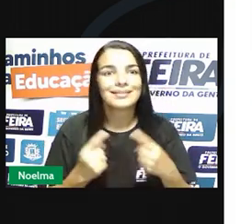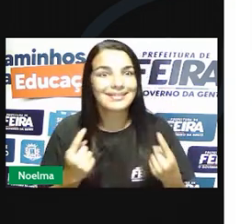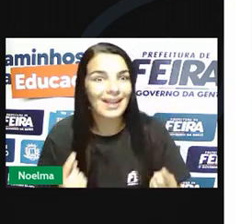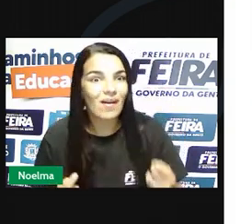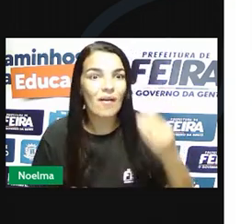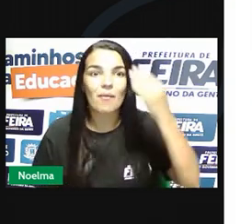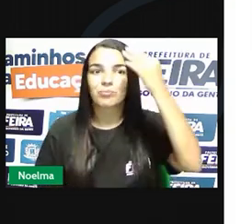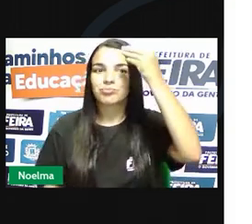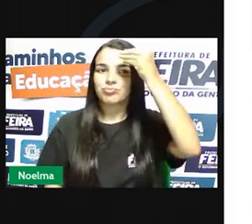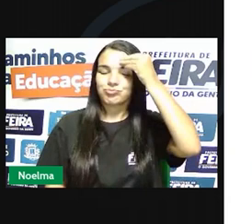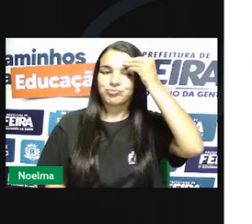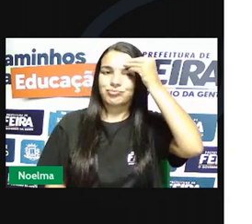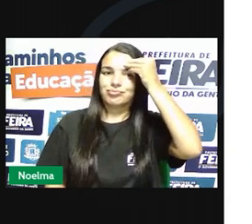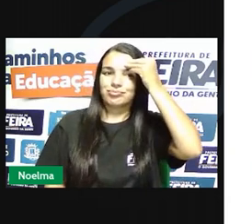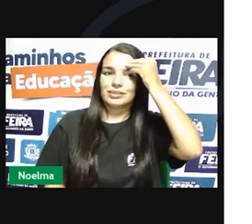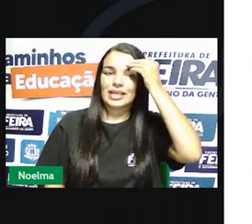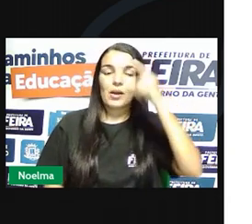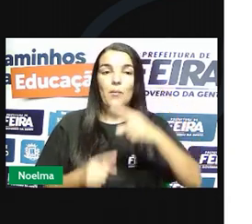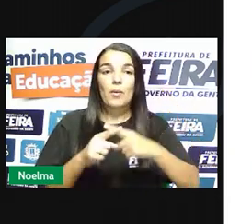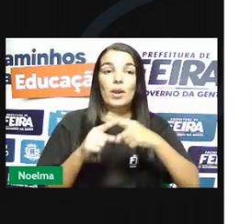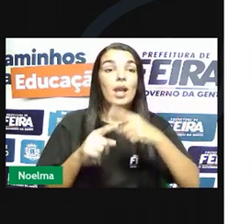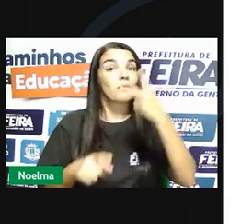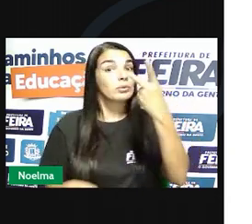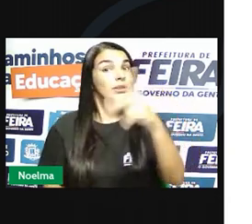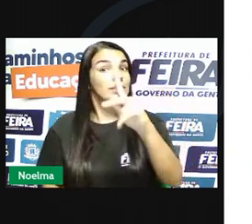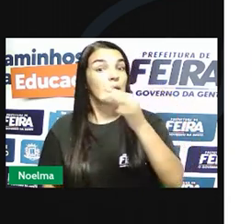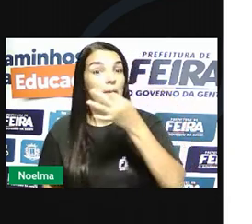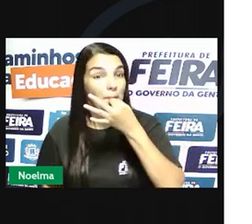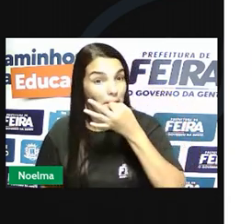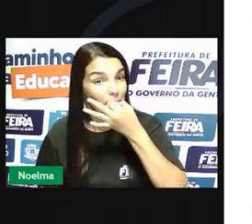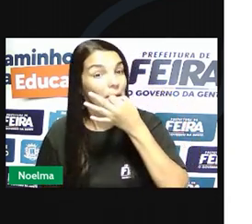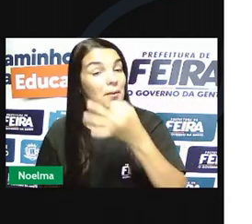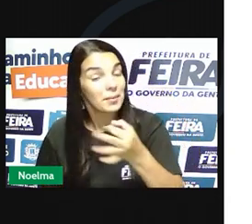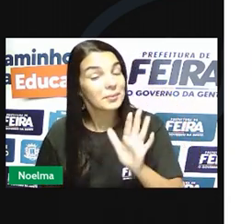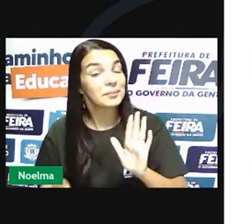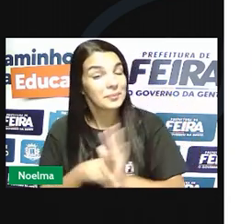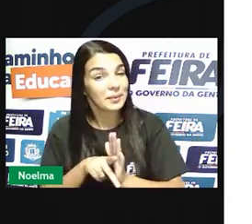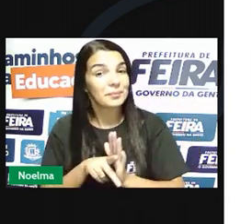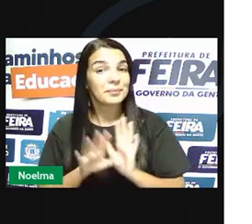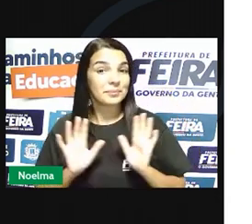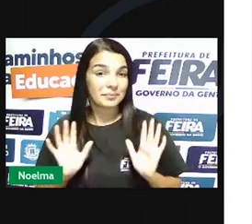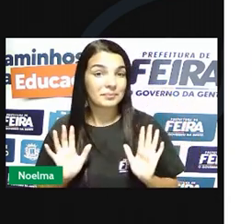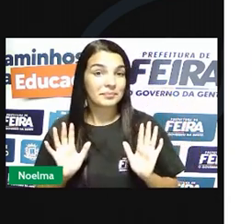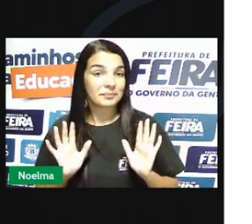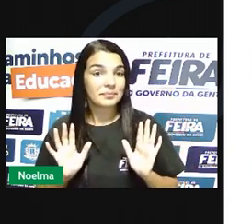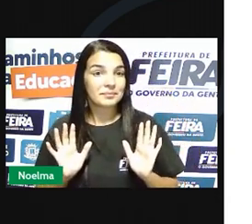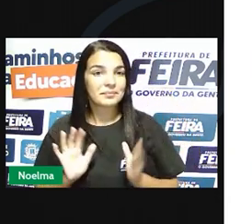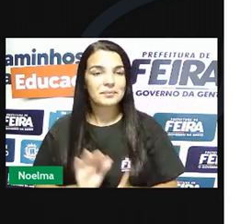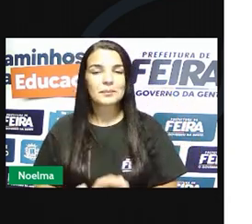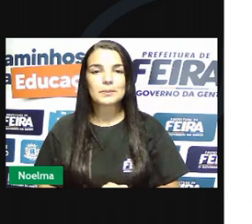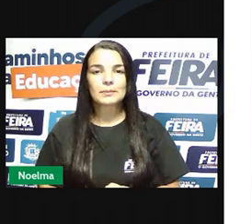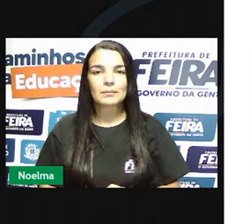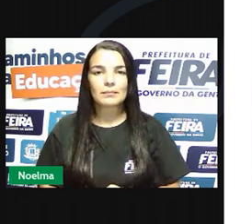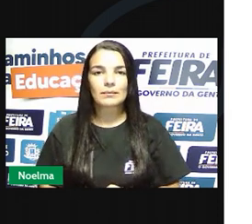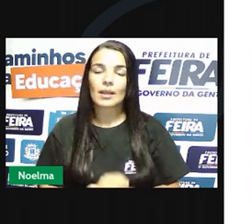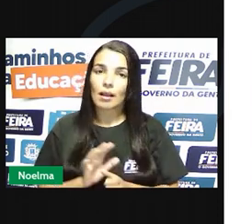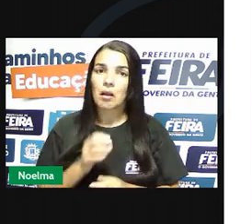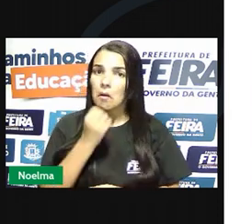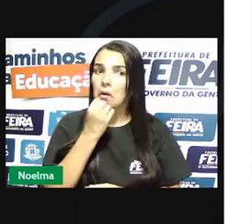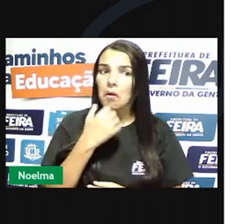argumentos. Simples assim. Os porquês que você coloca no seu texto, dissertação argumentativa, são os seus argumentos.